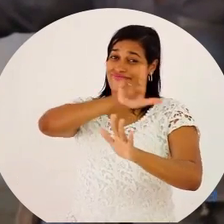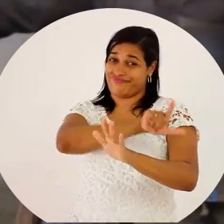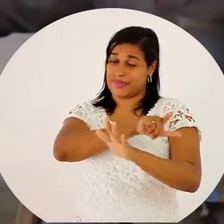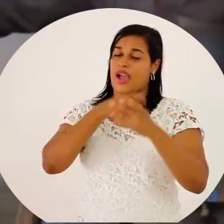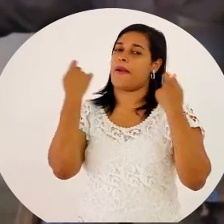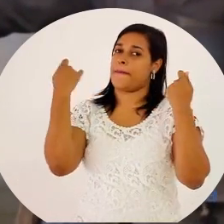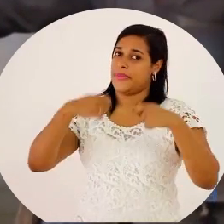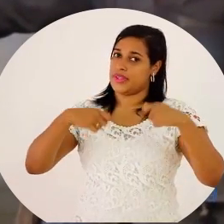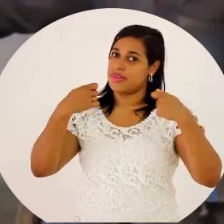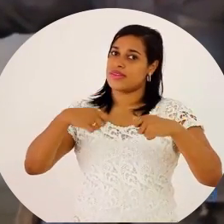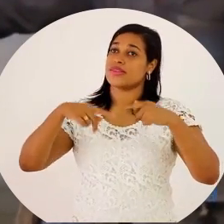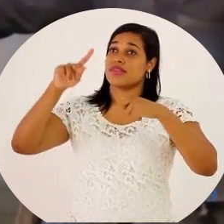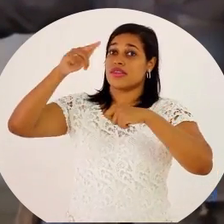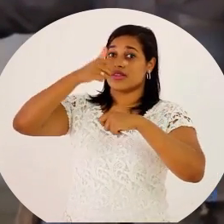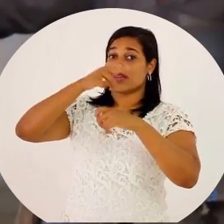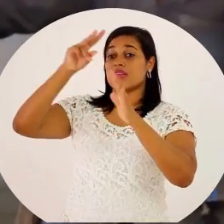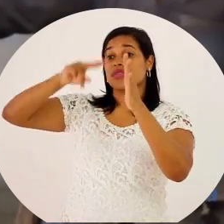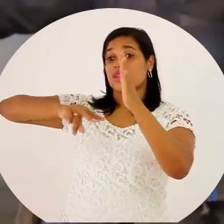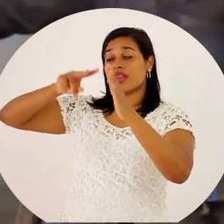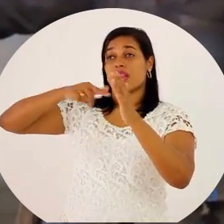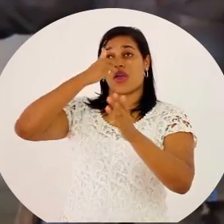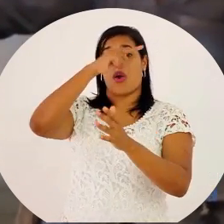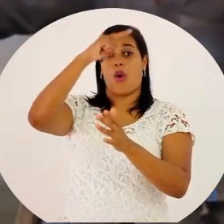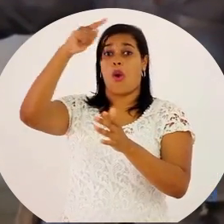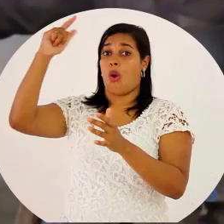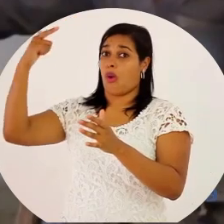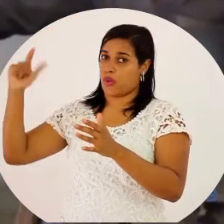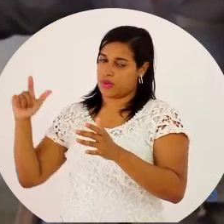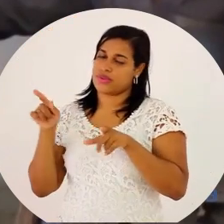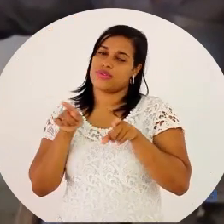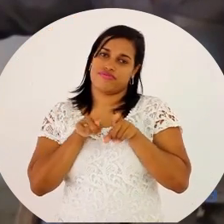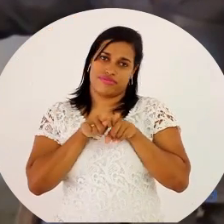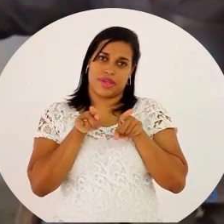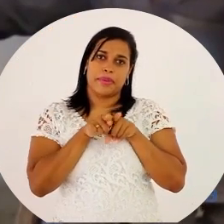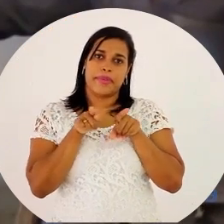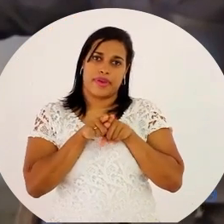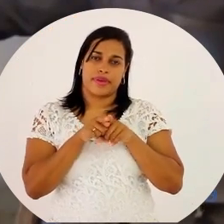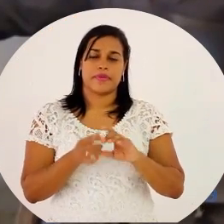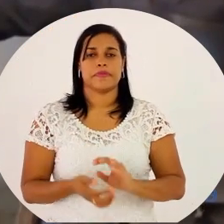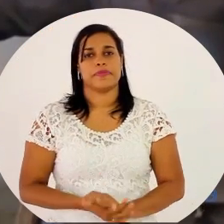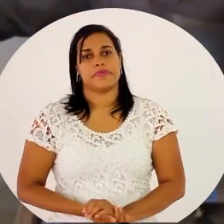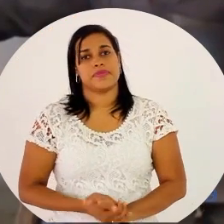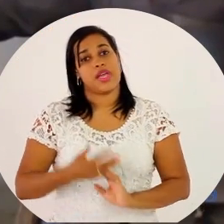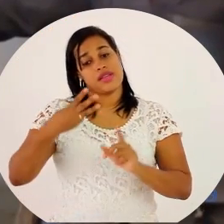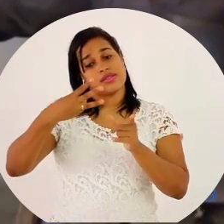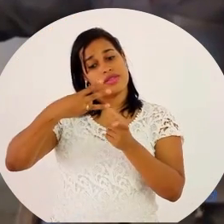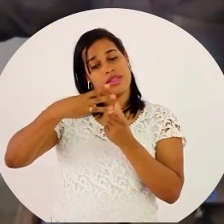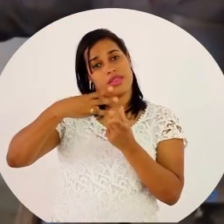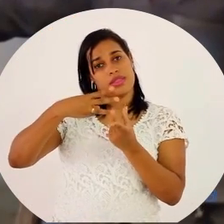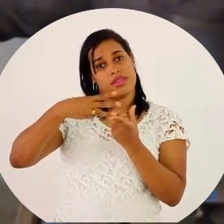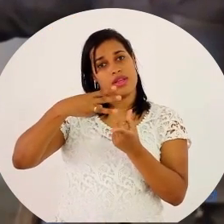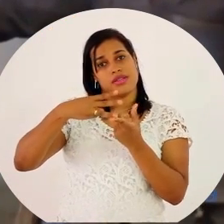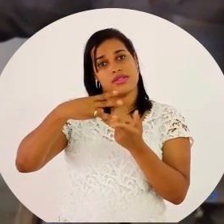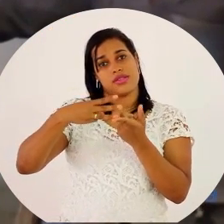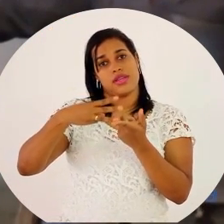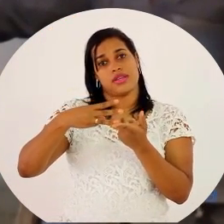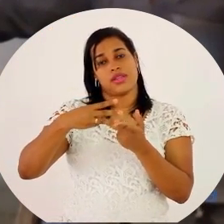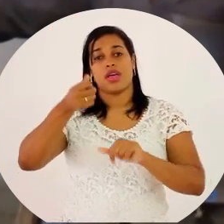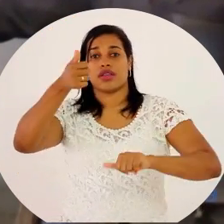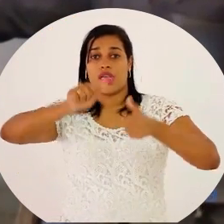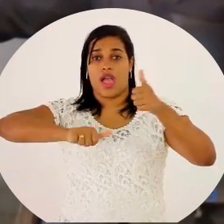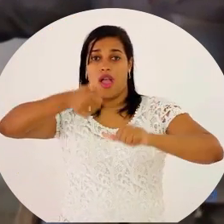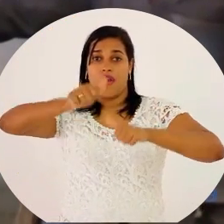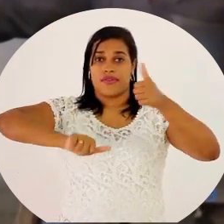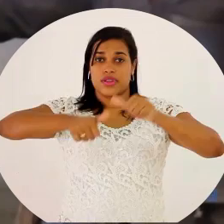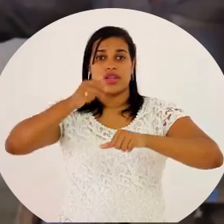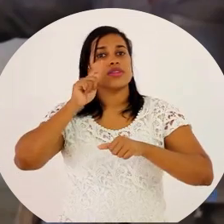pular um pouquinho das NRs para buscar parâmetros externos dessa parte aí. Então, essa terceira parte é a etapa de